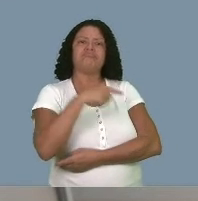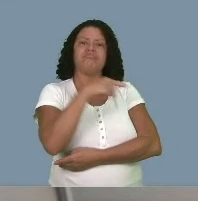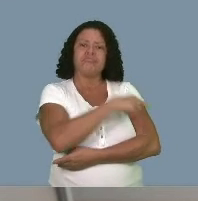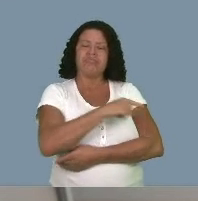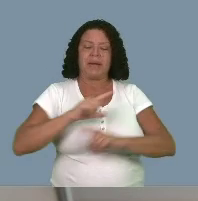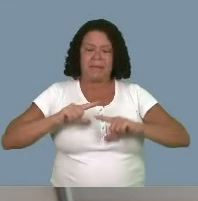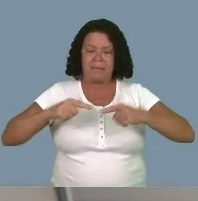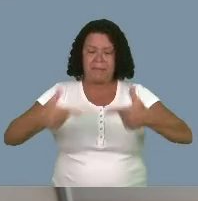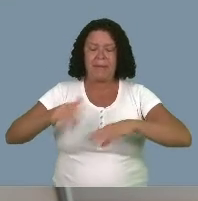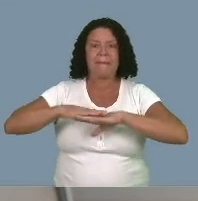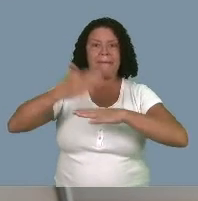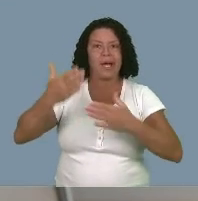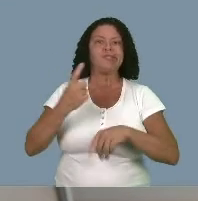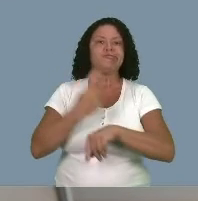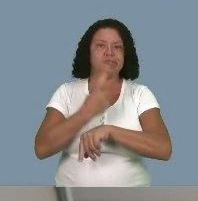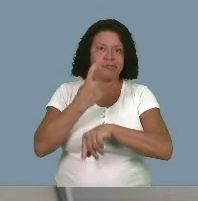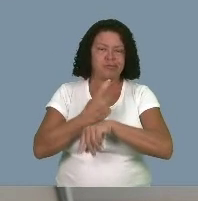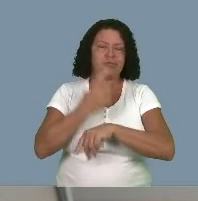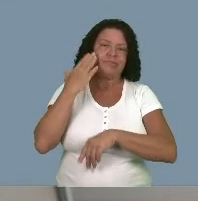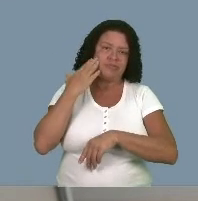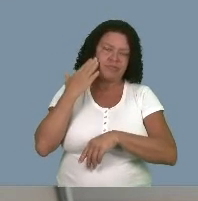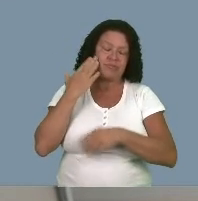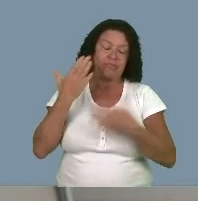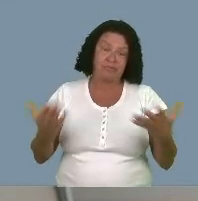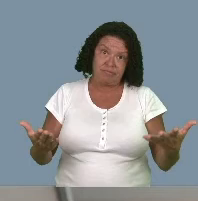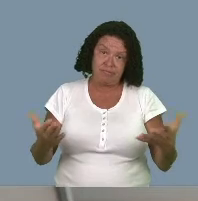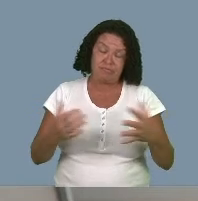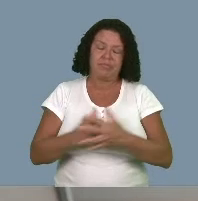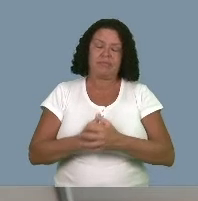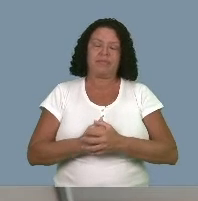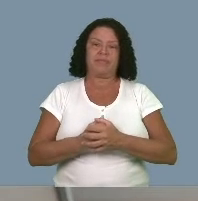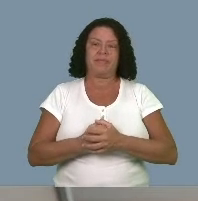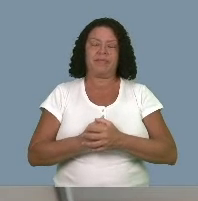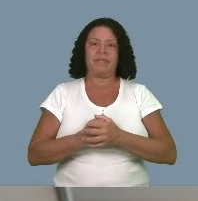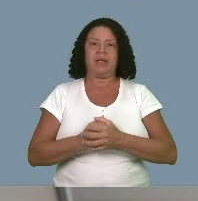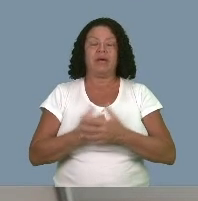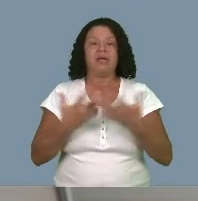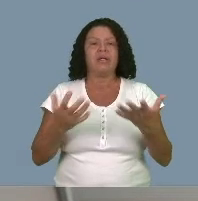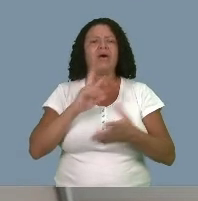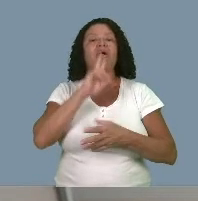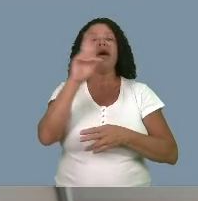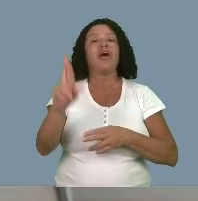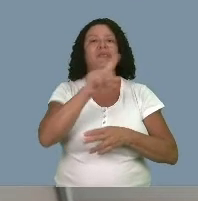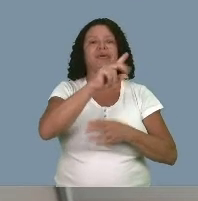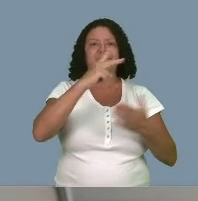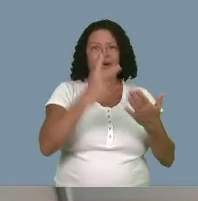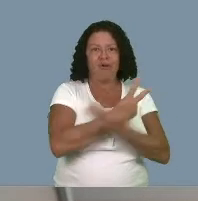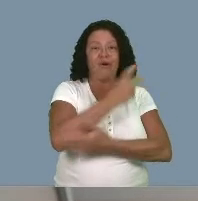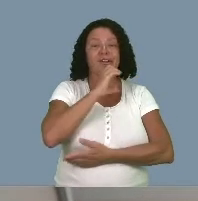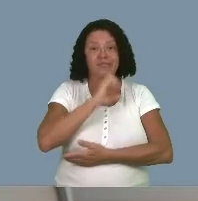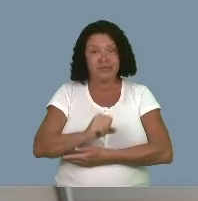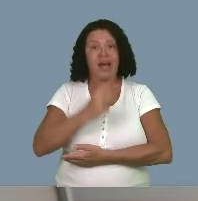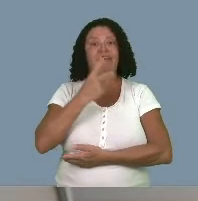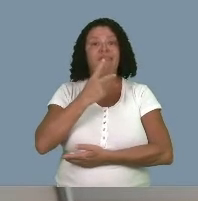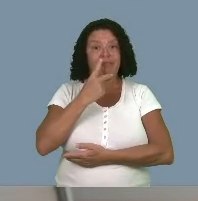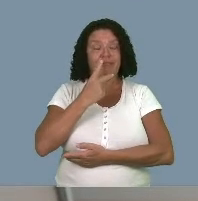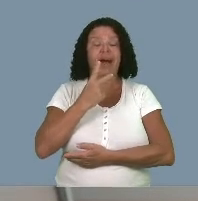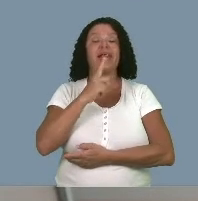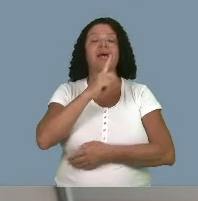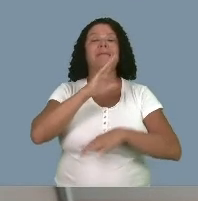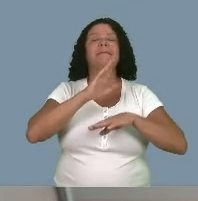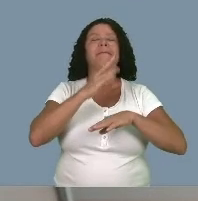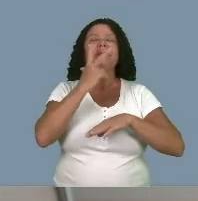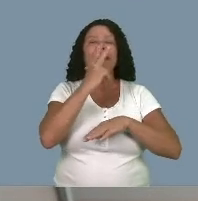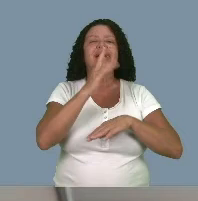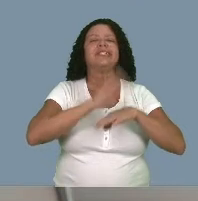pouco mais de tolerância. E tudo isso, então, acaba resultando no que o Dr. Bezerra chama de resgates